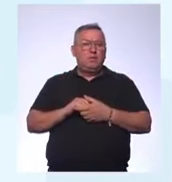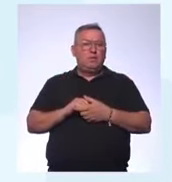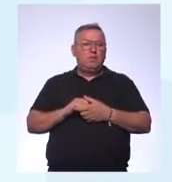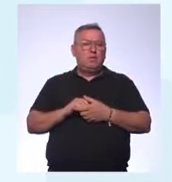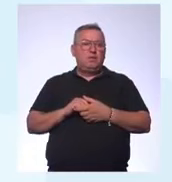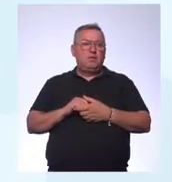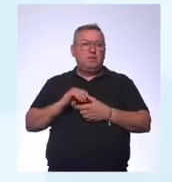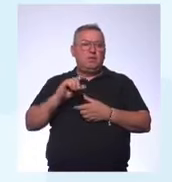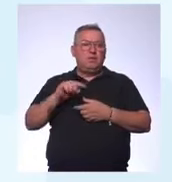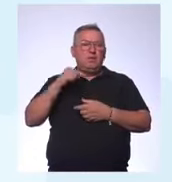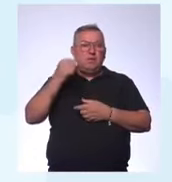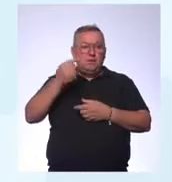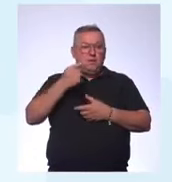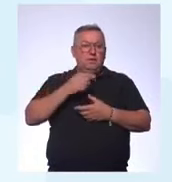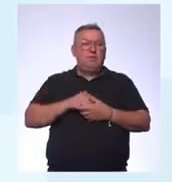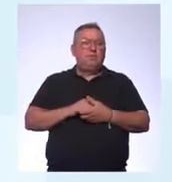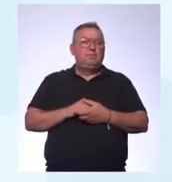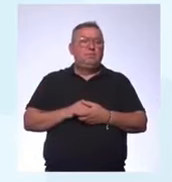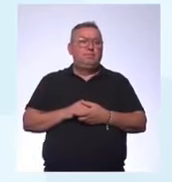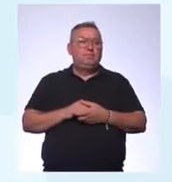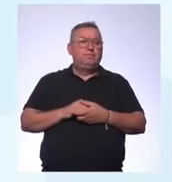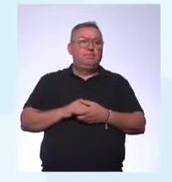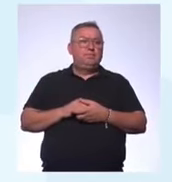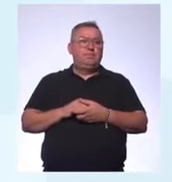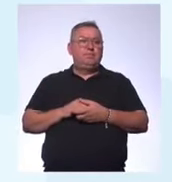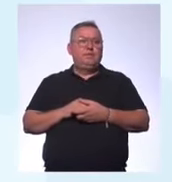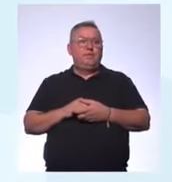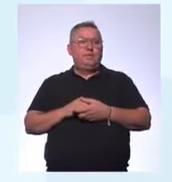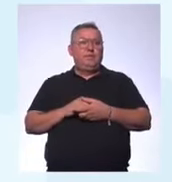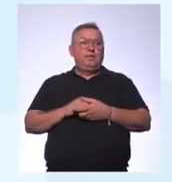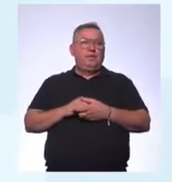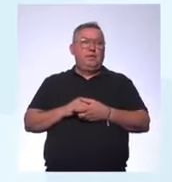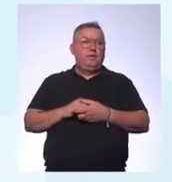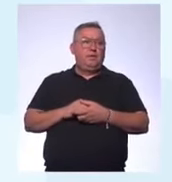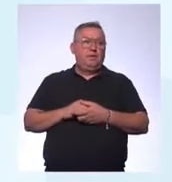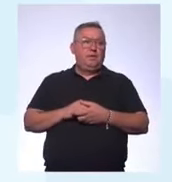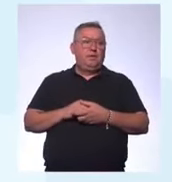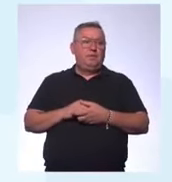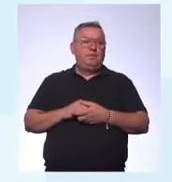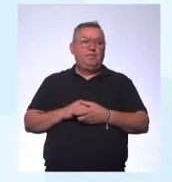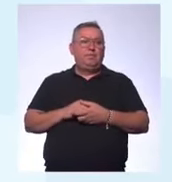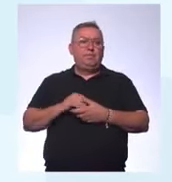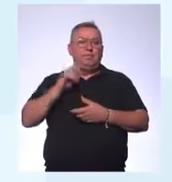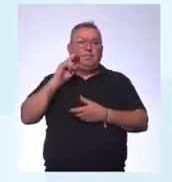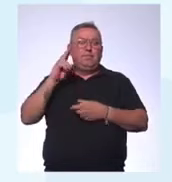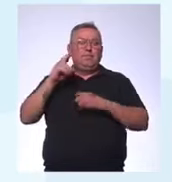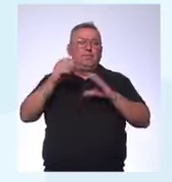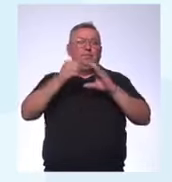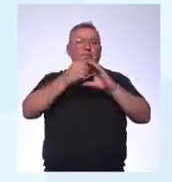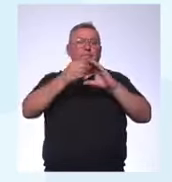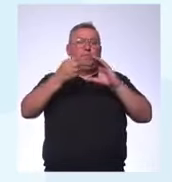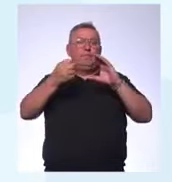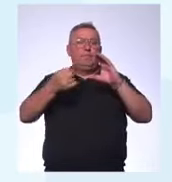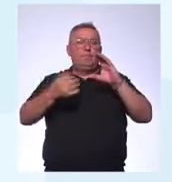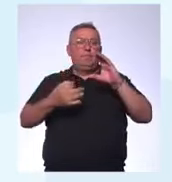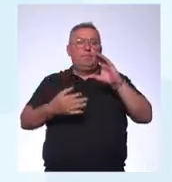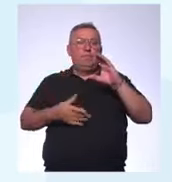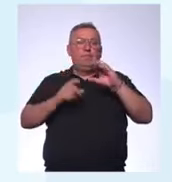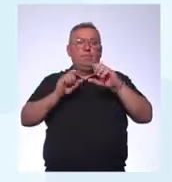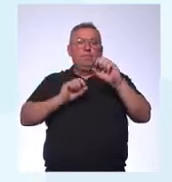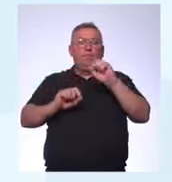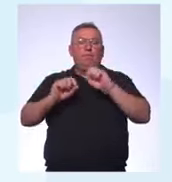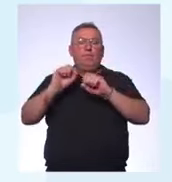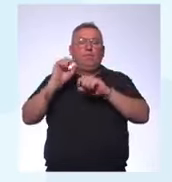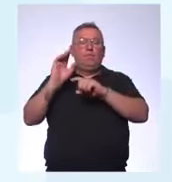Na próxima, coloca o próximo agora. Dentre as características, havia a questão